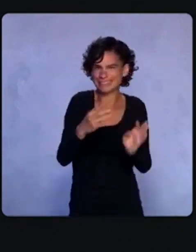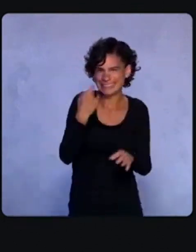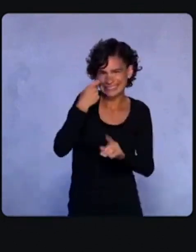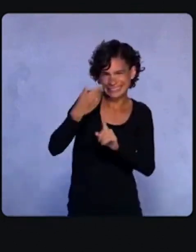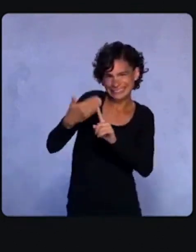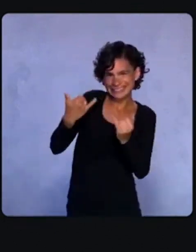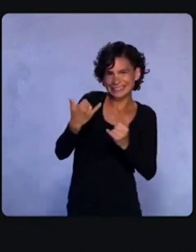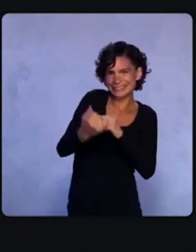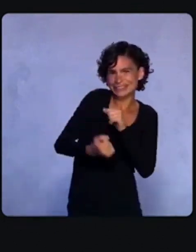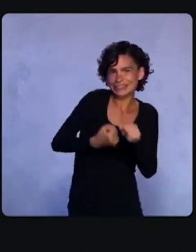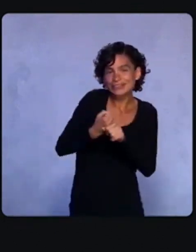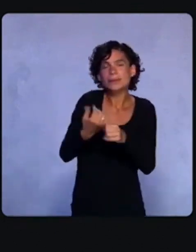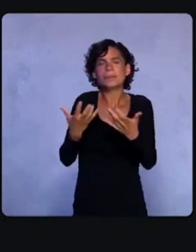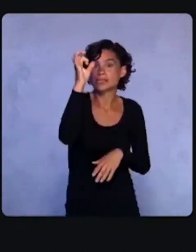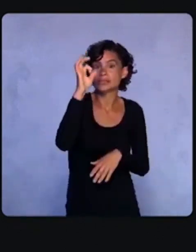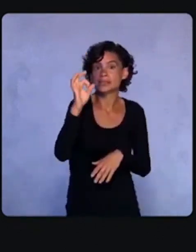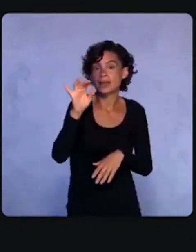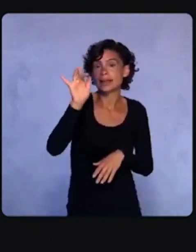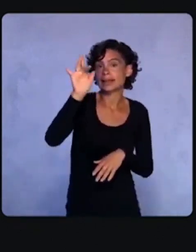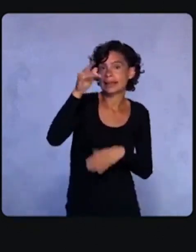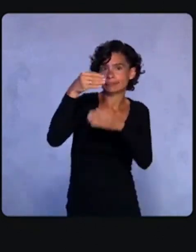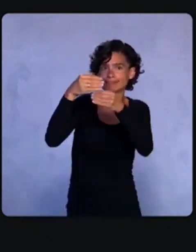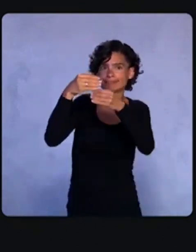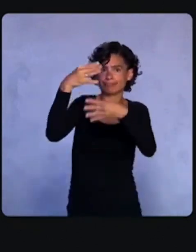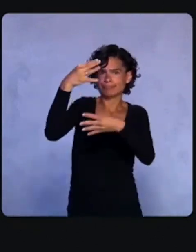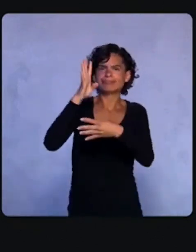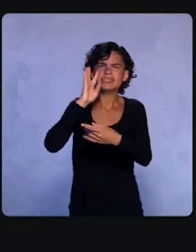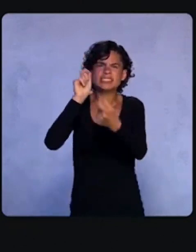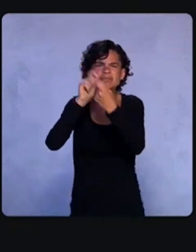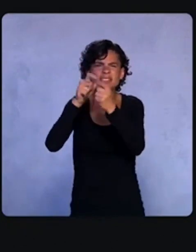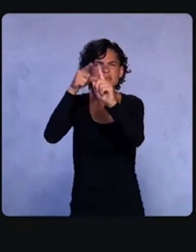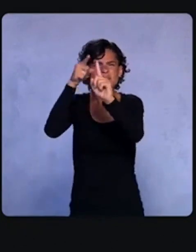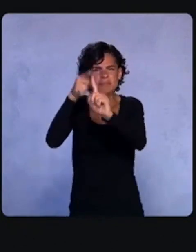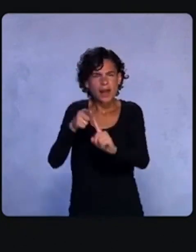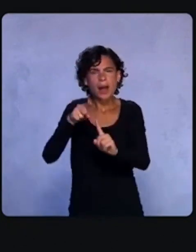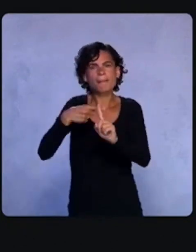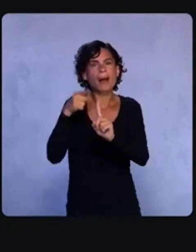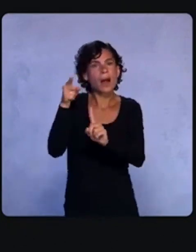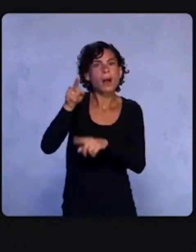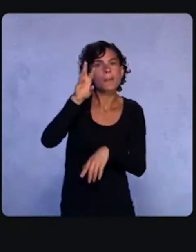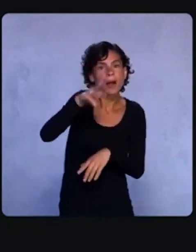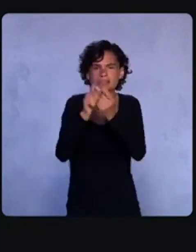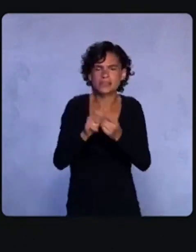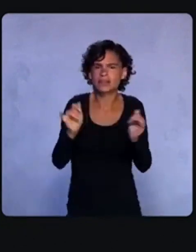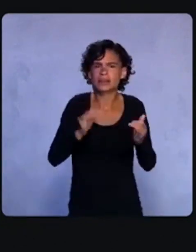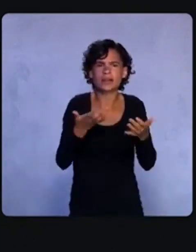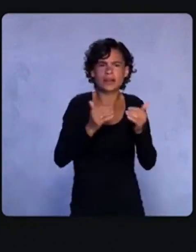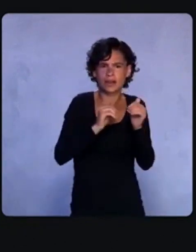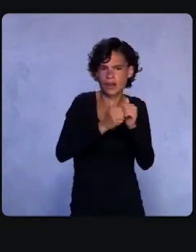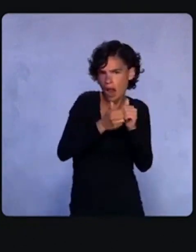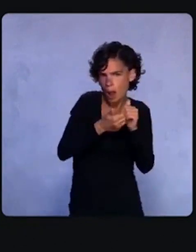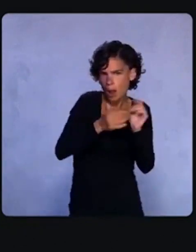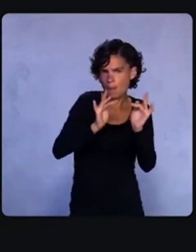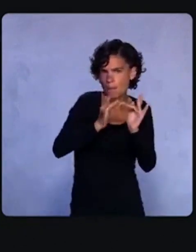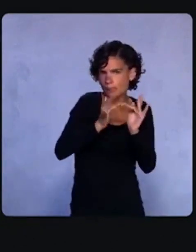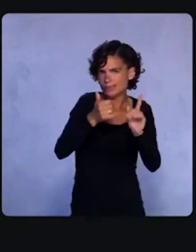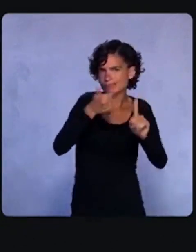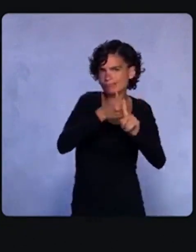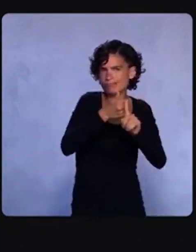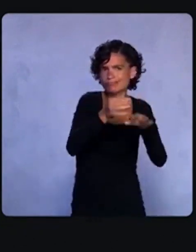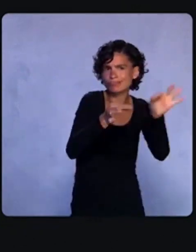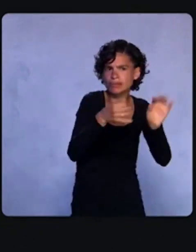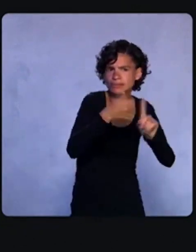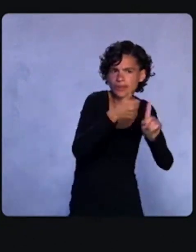buscador do Google vão ser mais seguras, com uma ferramenta chamada Sobre Este Resultado, para refinar melhor os